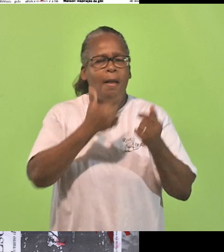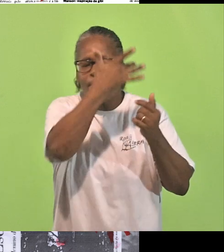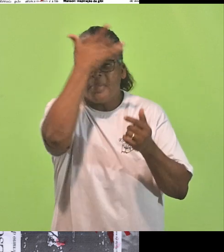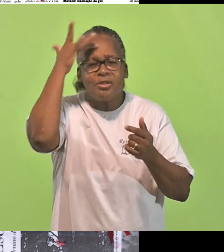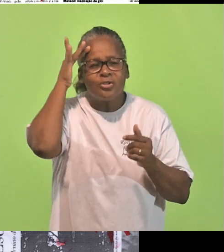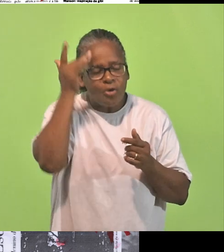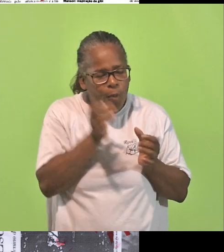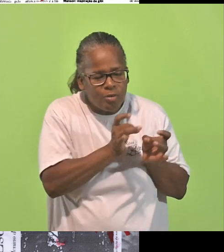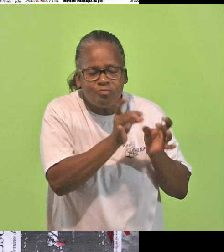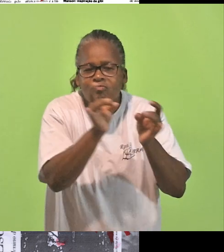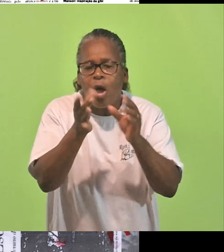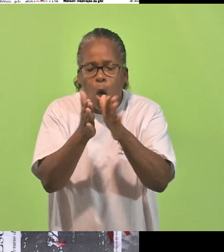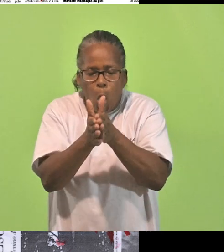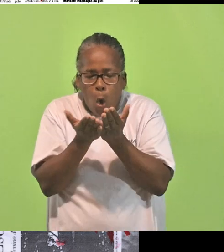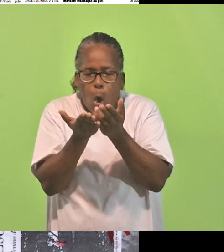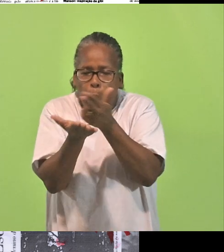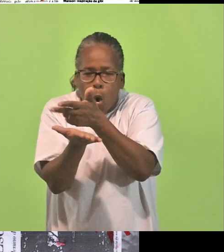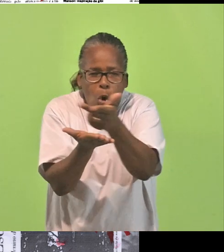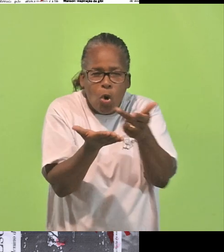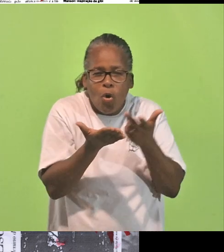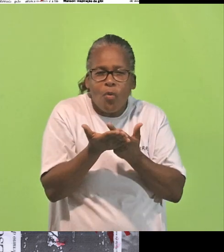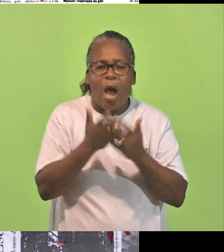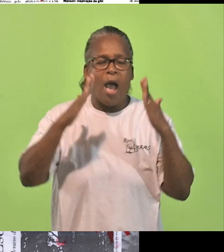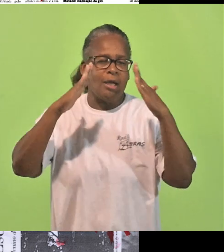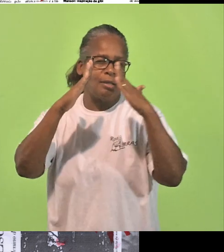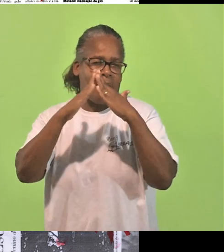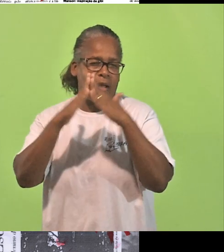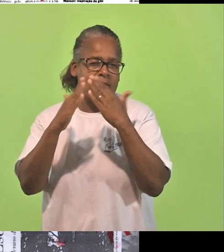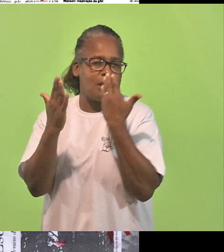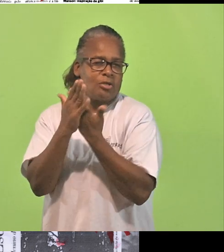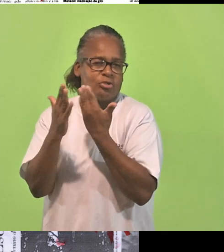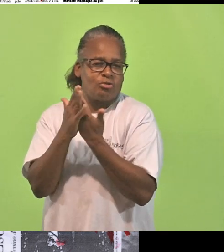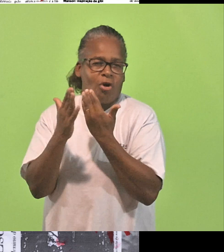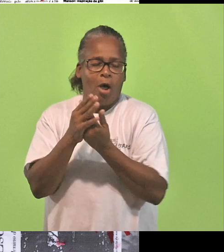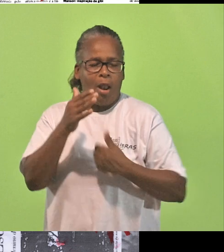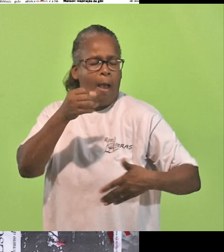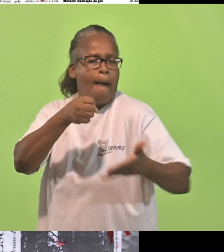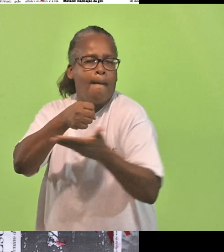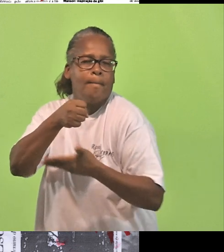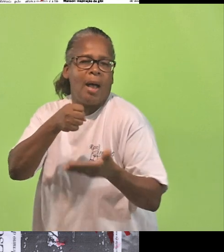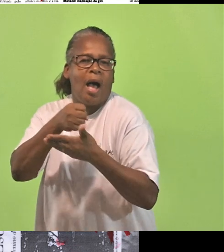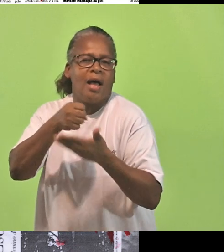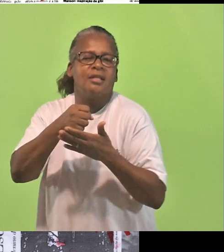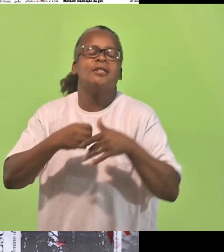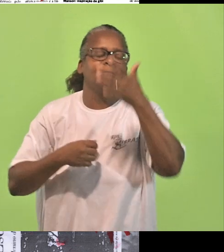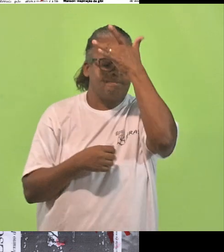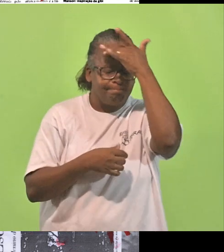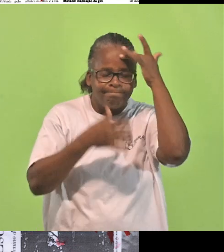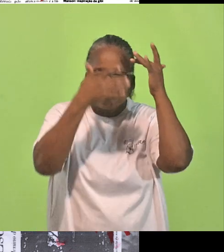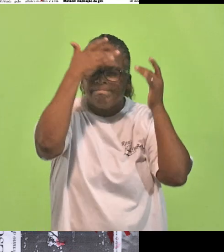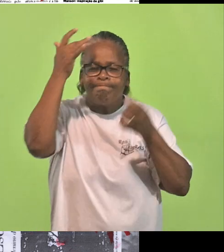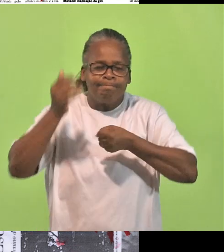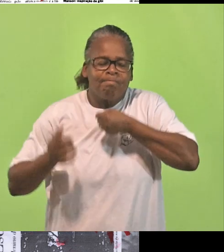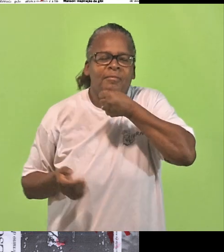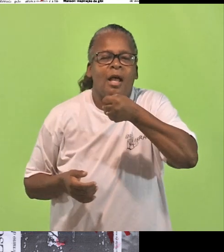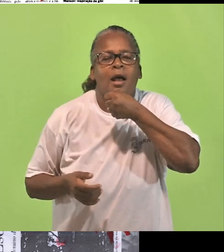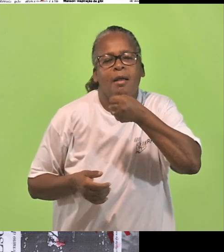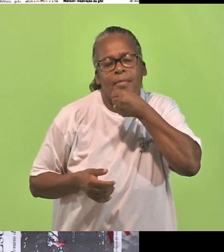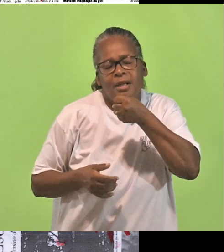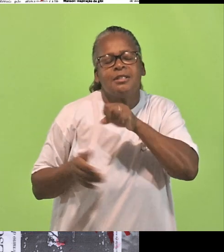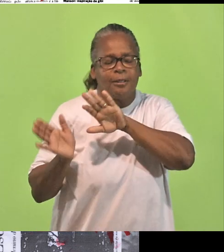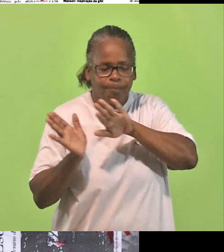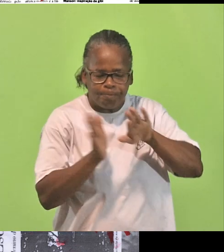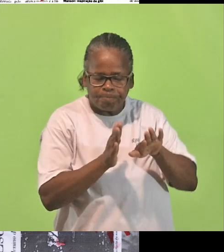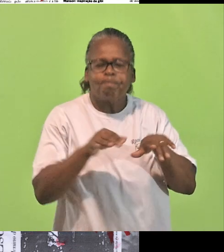Alex Ribeiro, com o livro Caso Escola Base, Os Abusos da Imprensa. Além do Ivan Mizanzuki, com suas temporadas O Caso Evandro